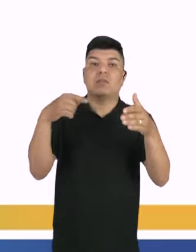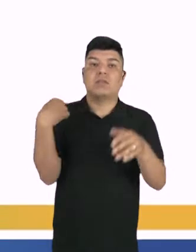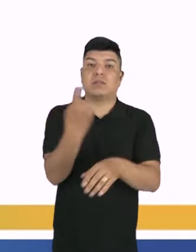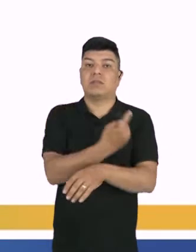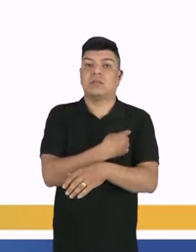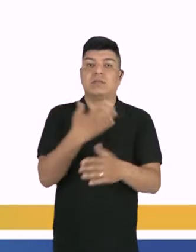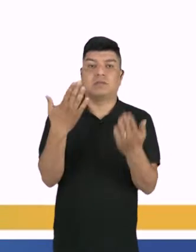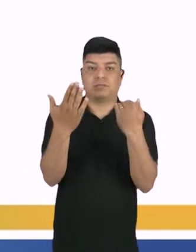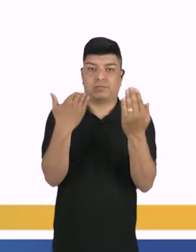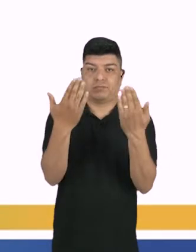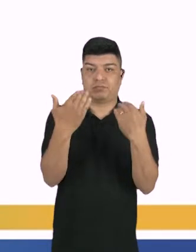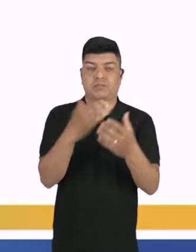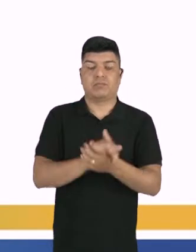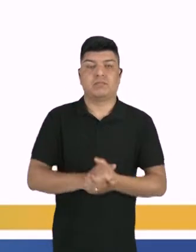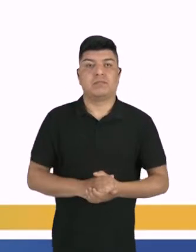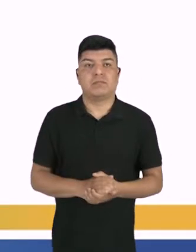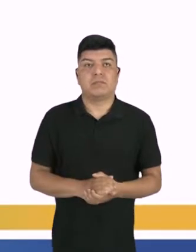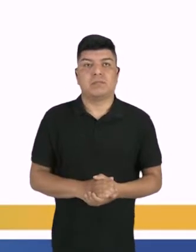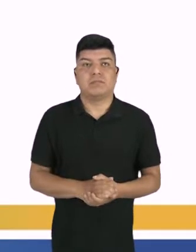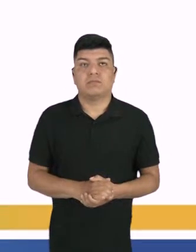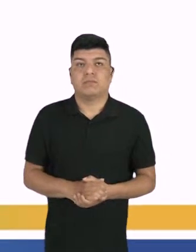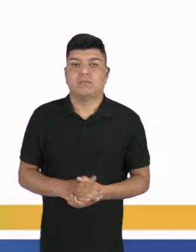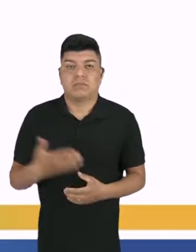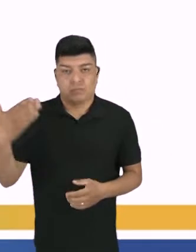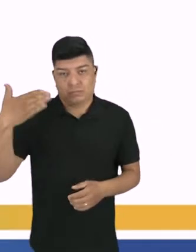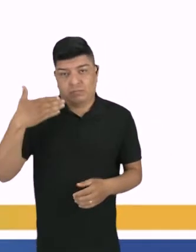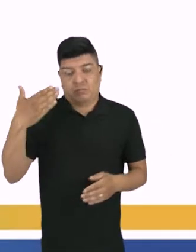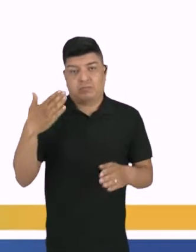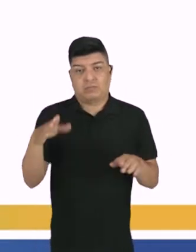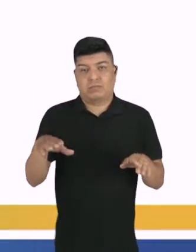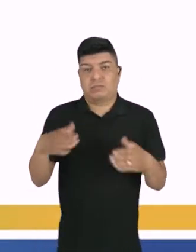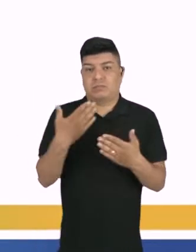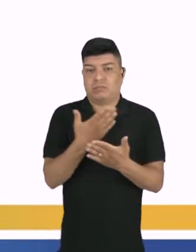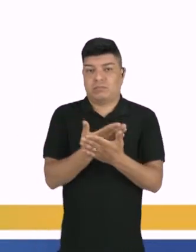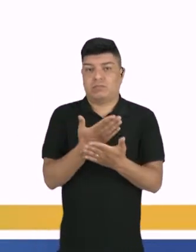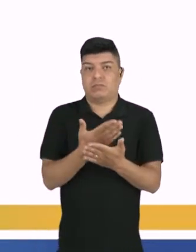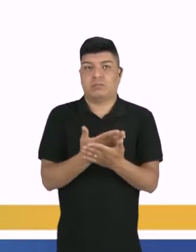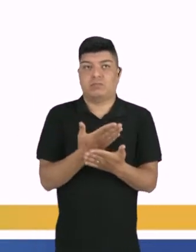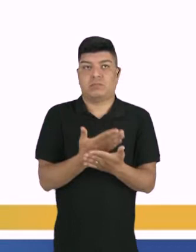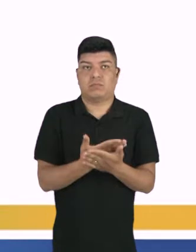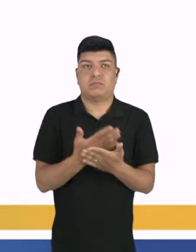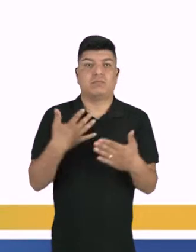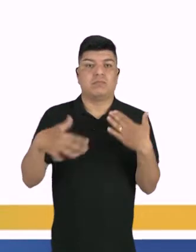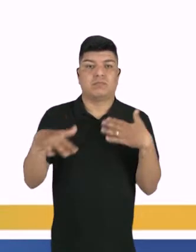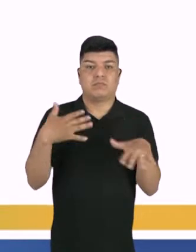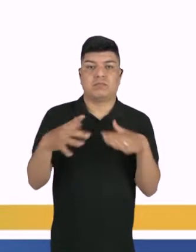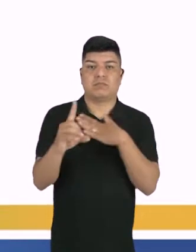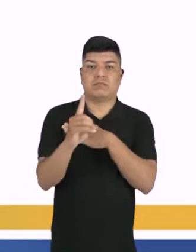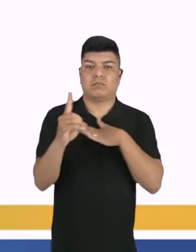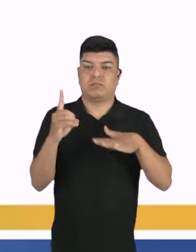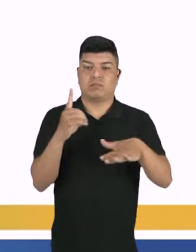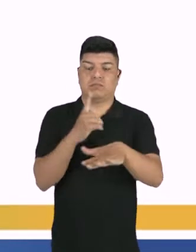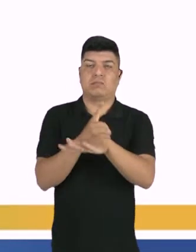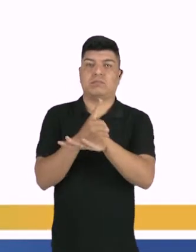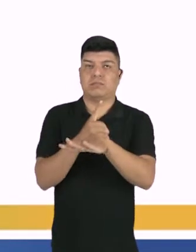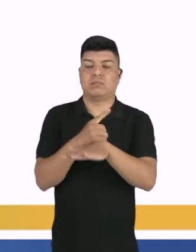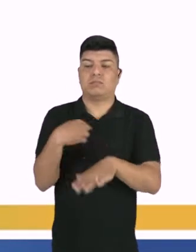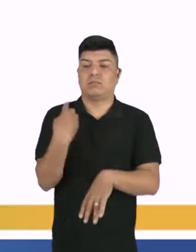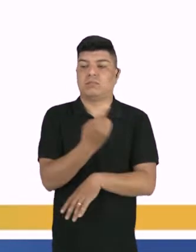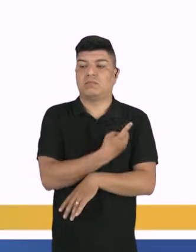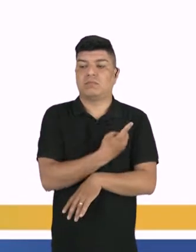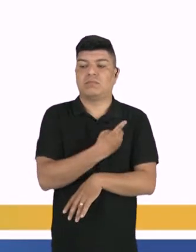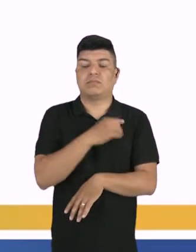nossa discussão. E nessa sequência de aulas a respeito de movimentos sociais, nós